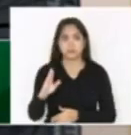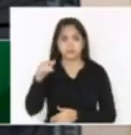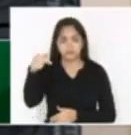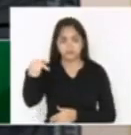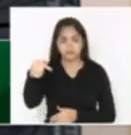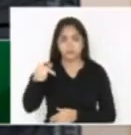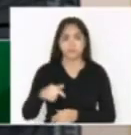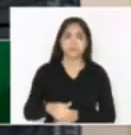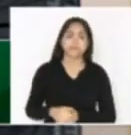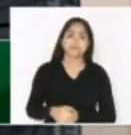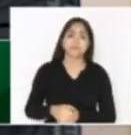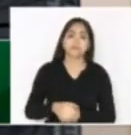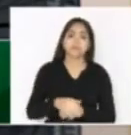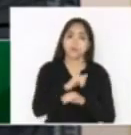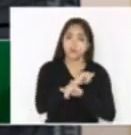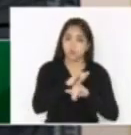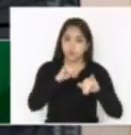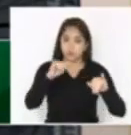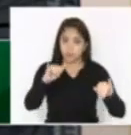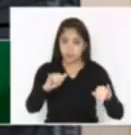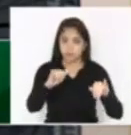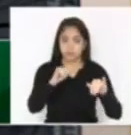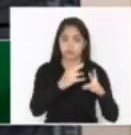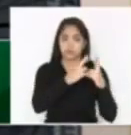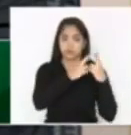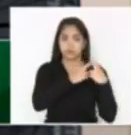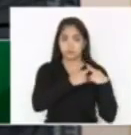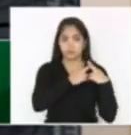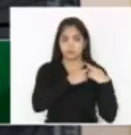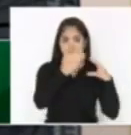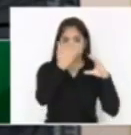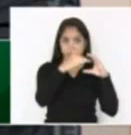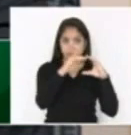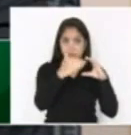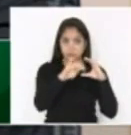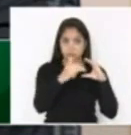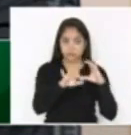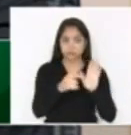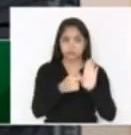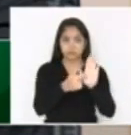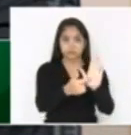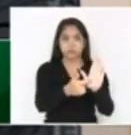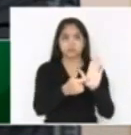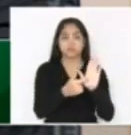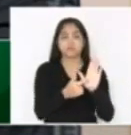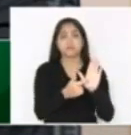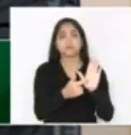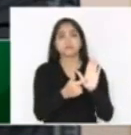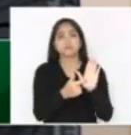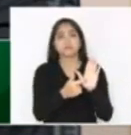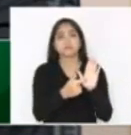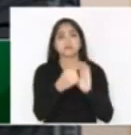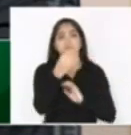661/2017. E comunicou que encaminhará aos destinatários as indicações números